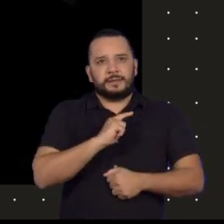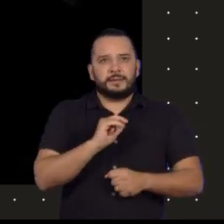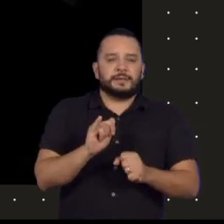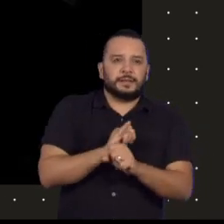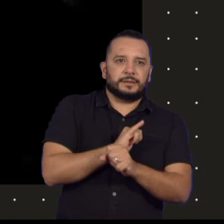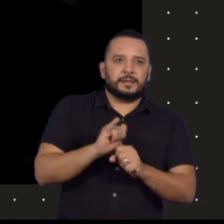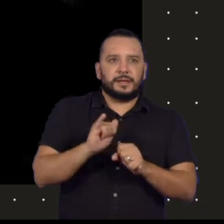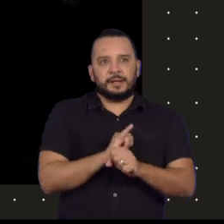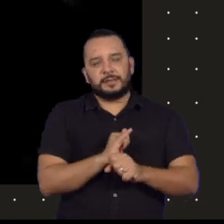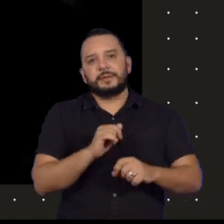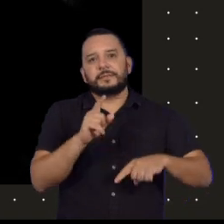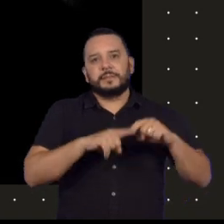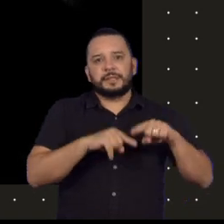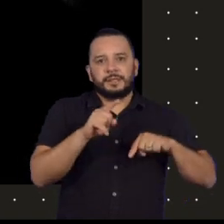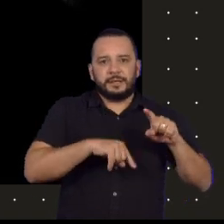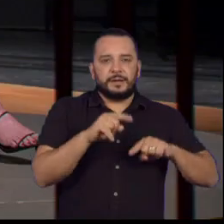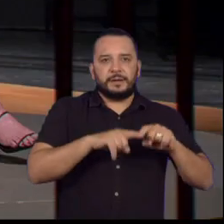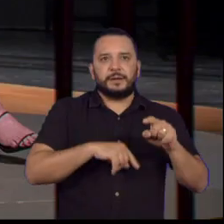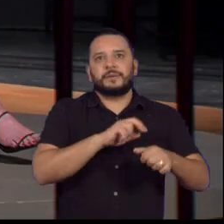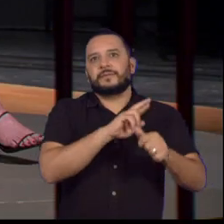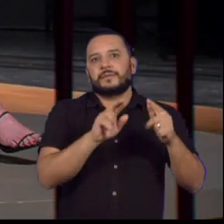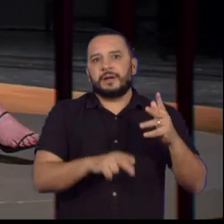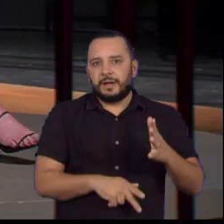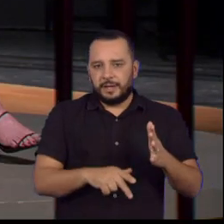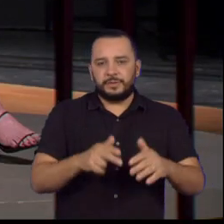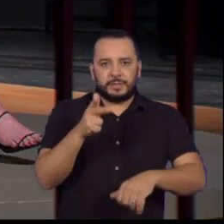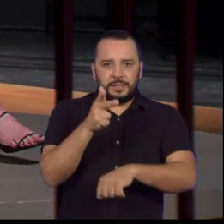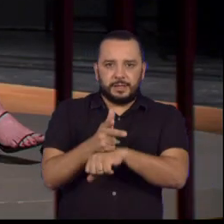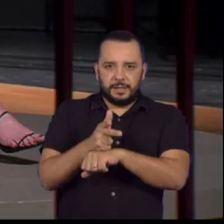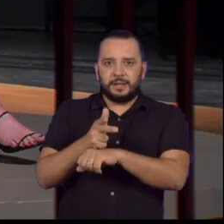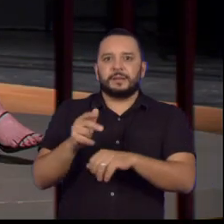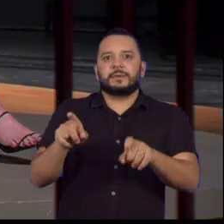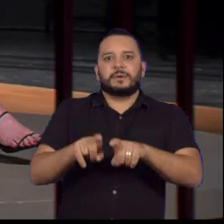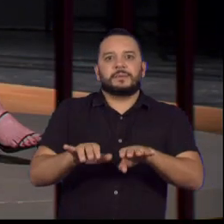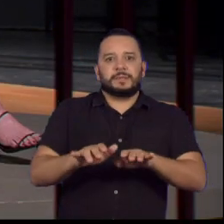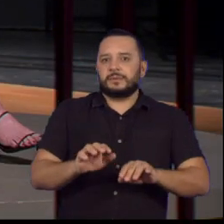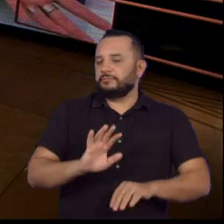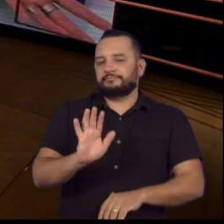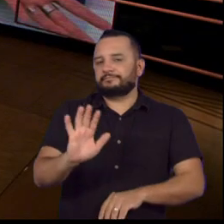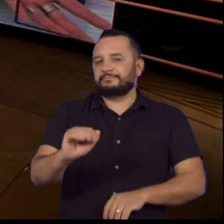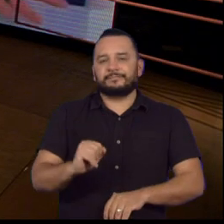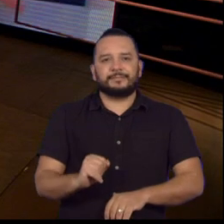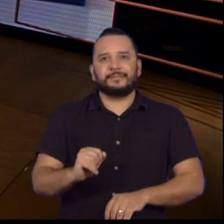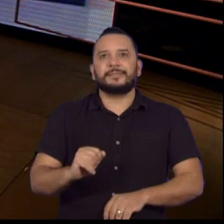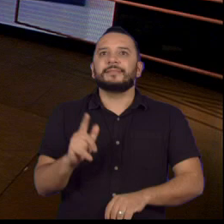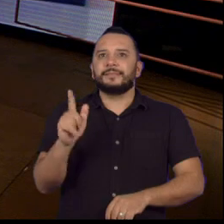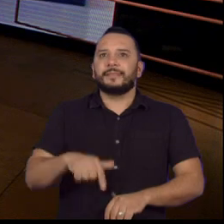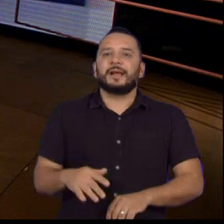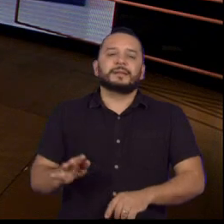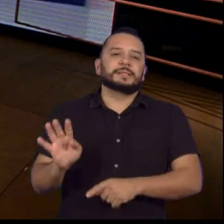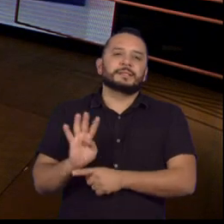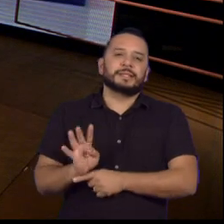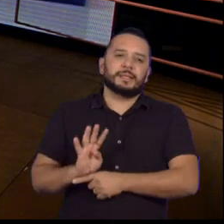técnico, aparelhagem, câmeras, computadores. Não, é um cinema